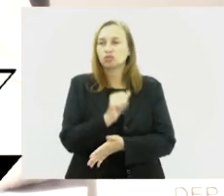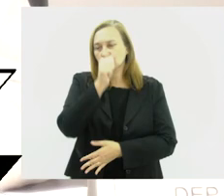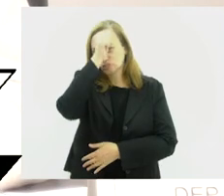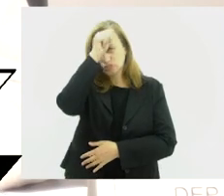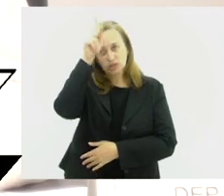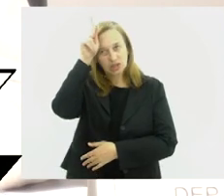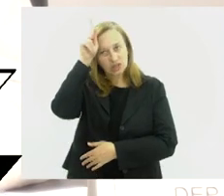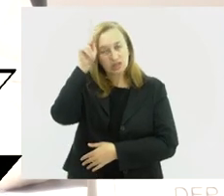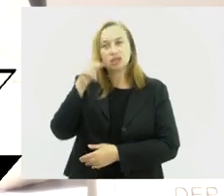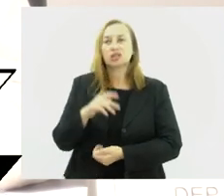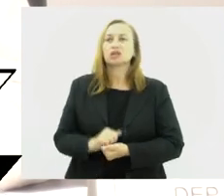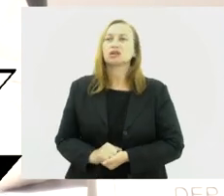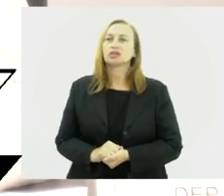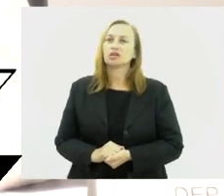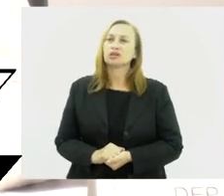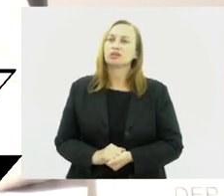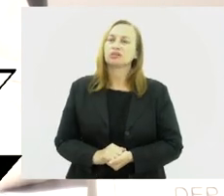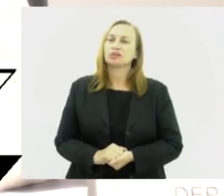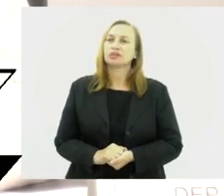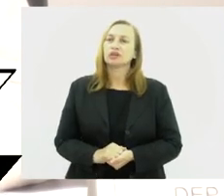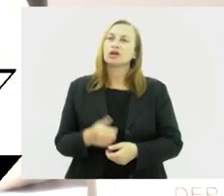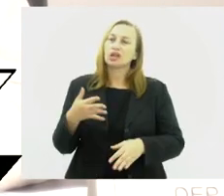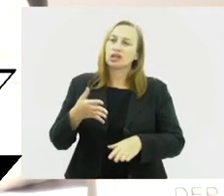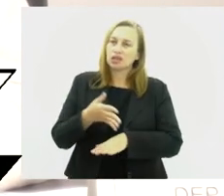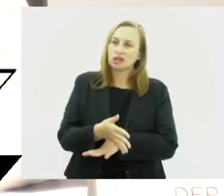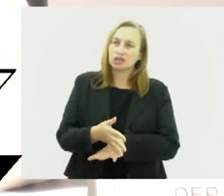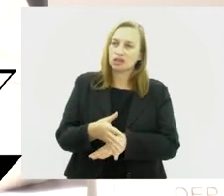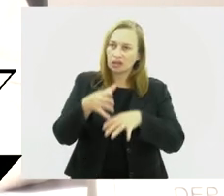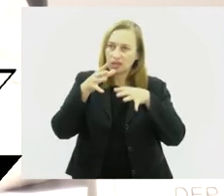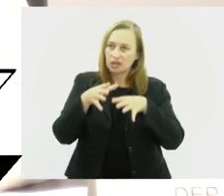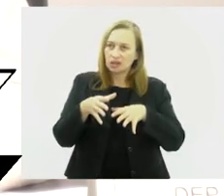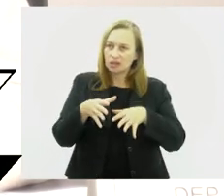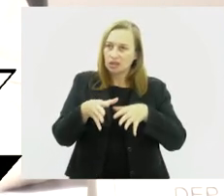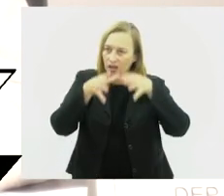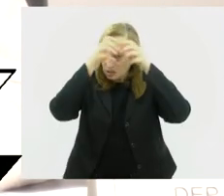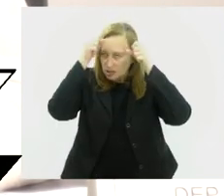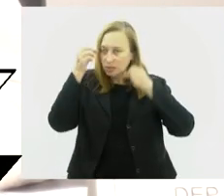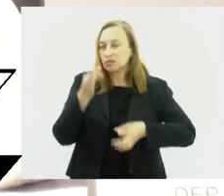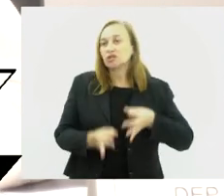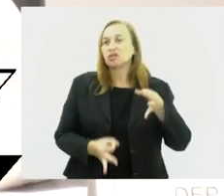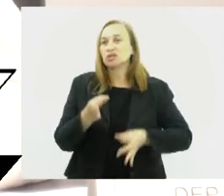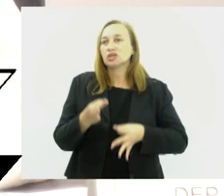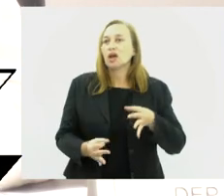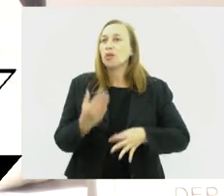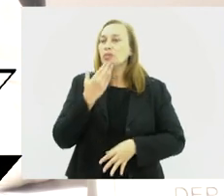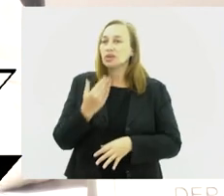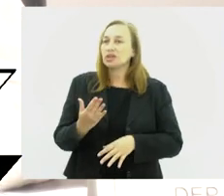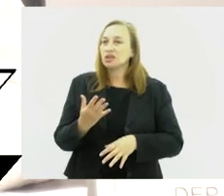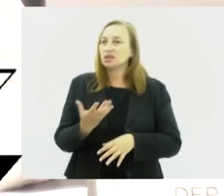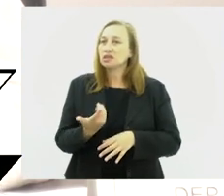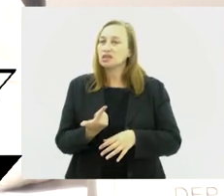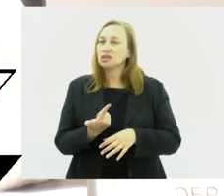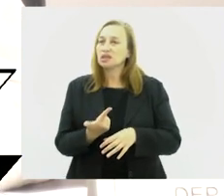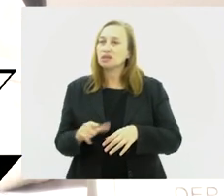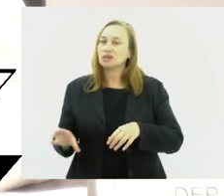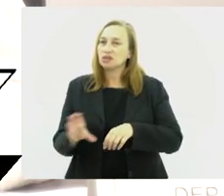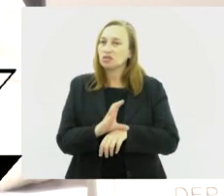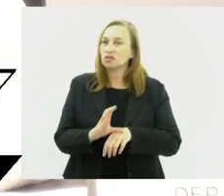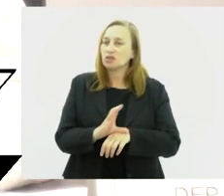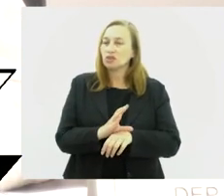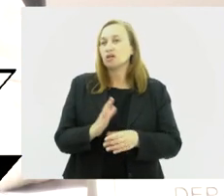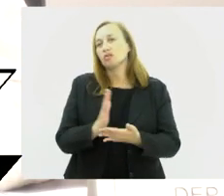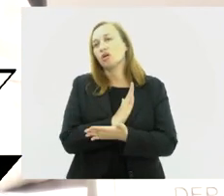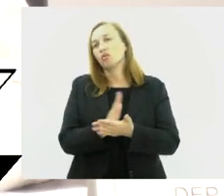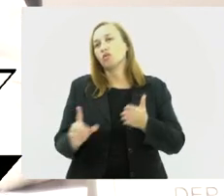entrasse no Tribunal de Justiça aqui pedindo a inconstitucionalidade de alguns artigos dessa lei por invasão